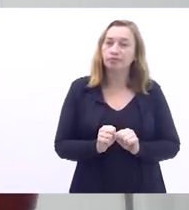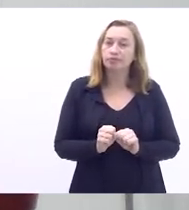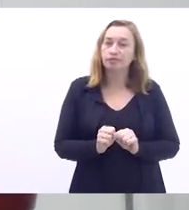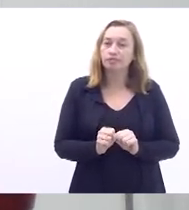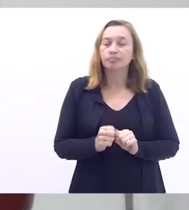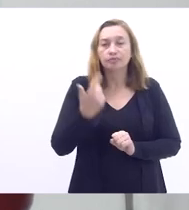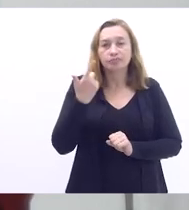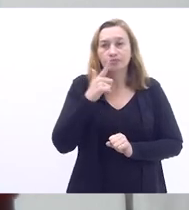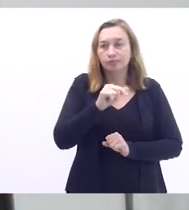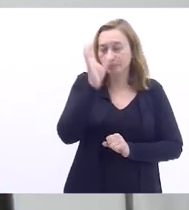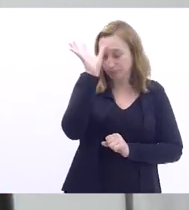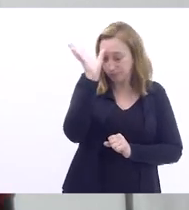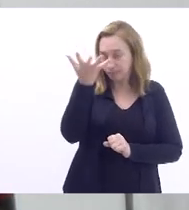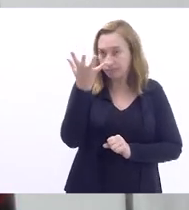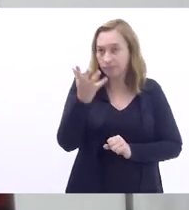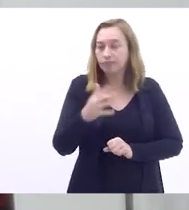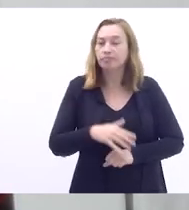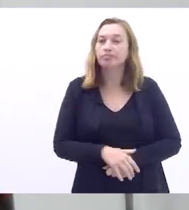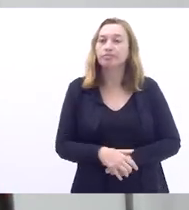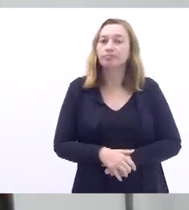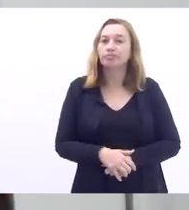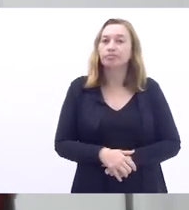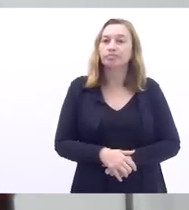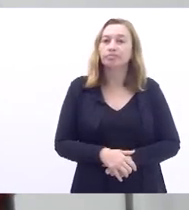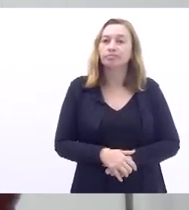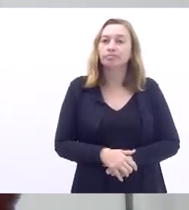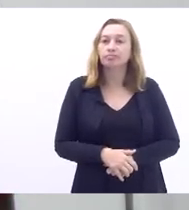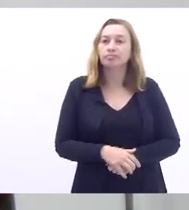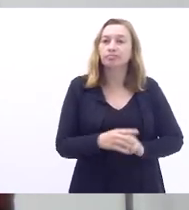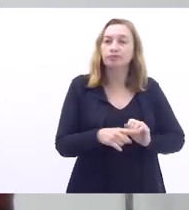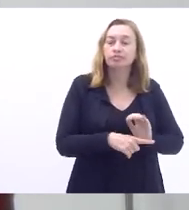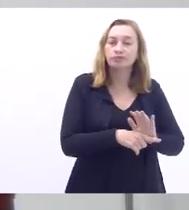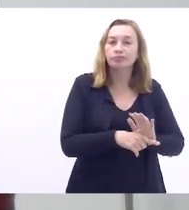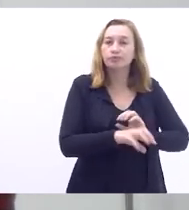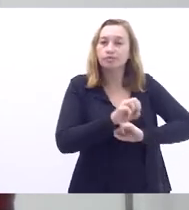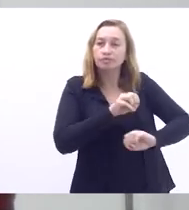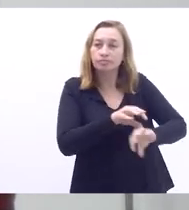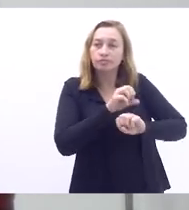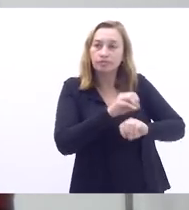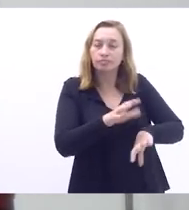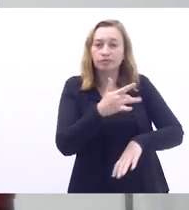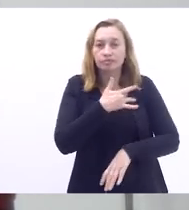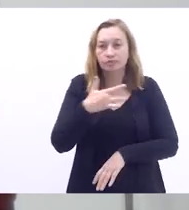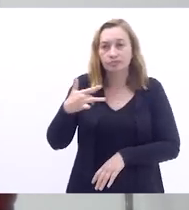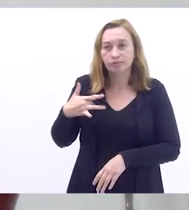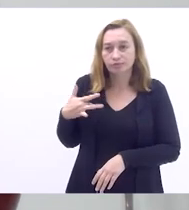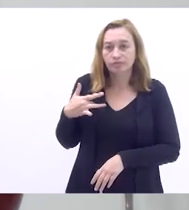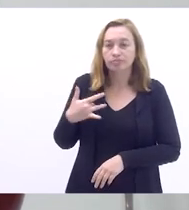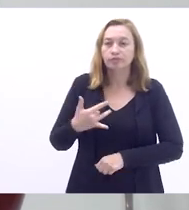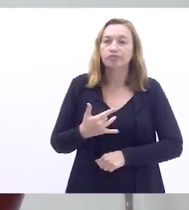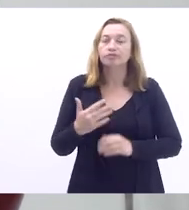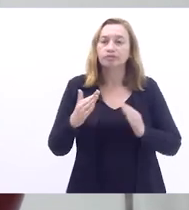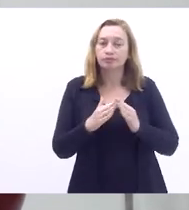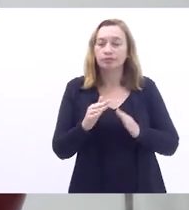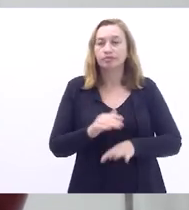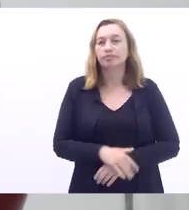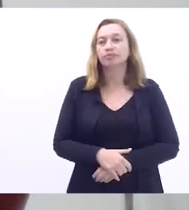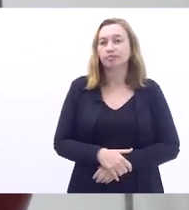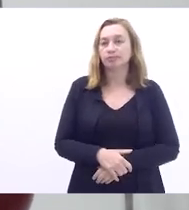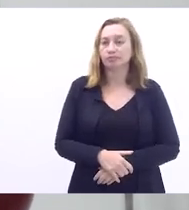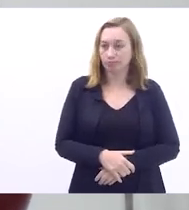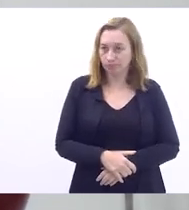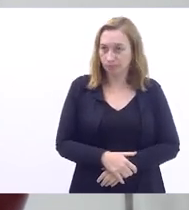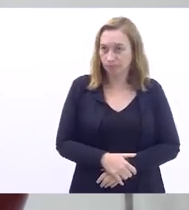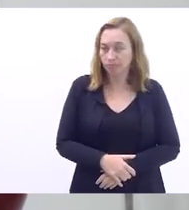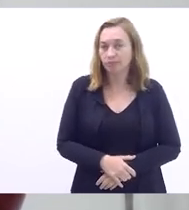consiga resolver pelo menos os auxílios educação e auxílio saúde dessa dessa casa da